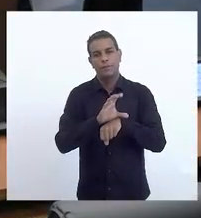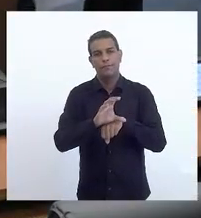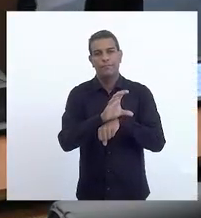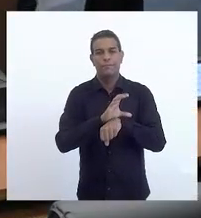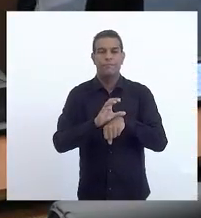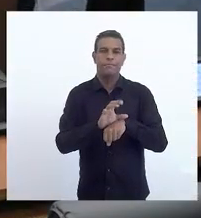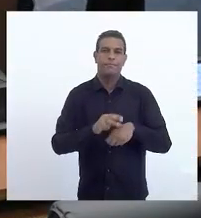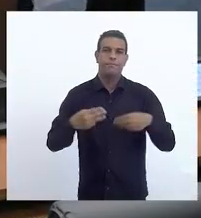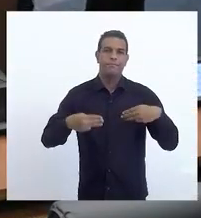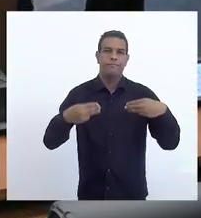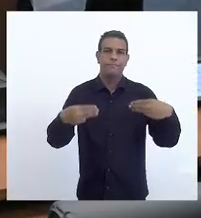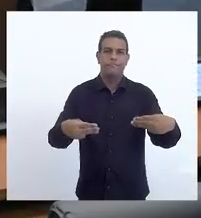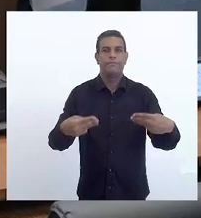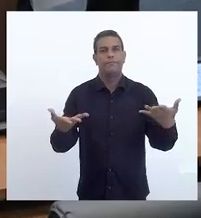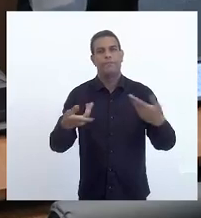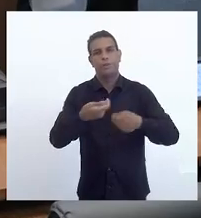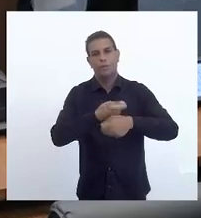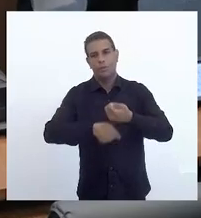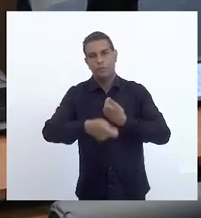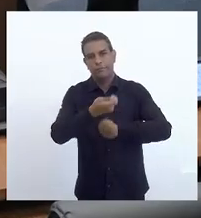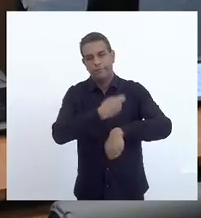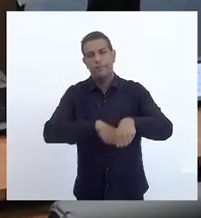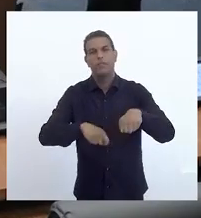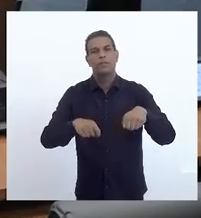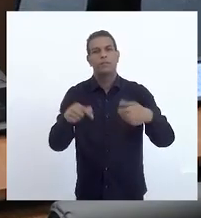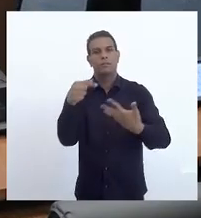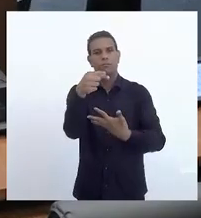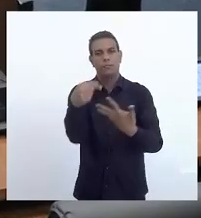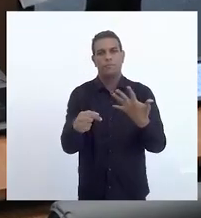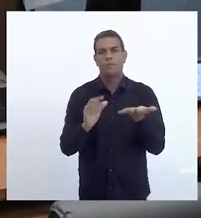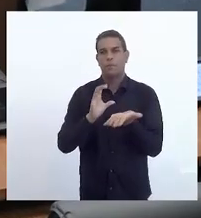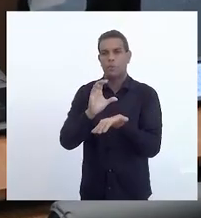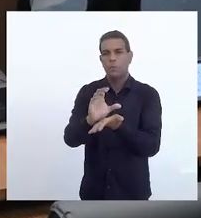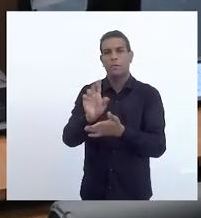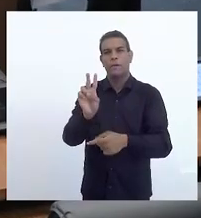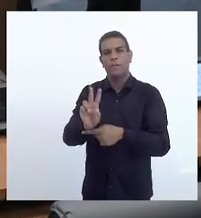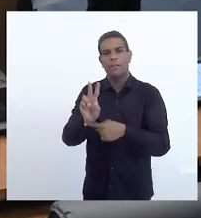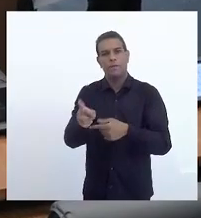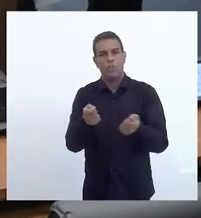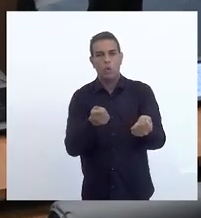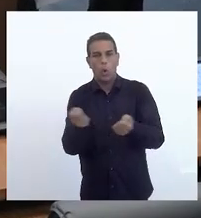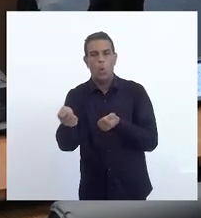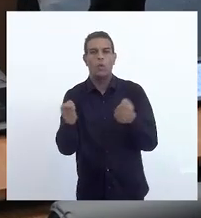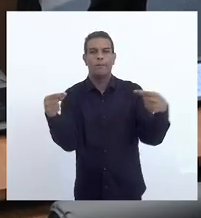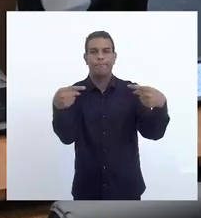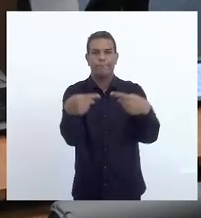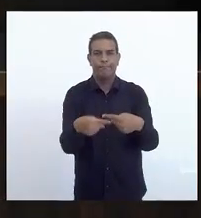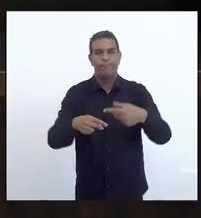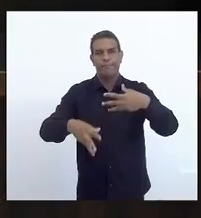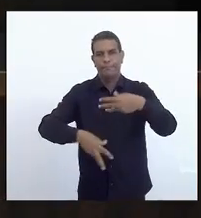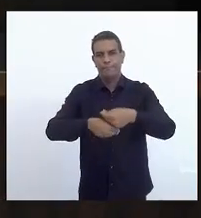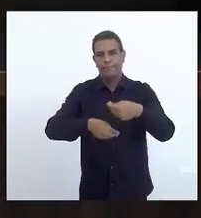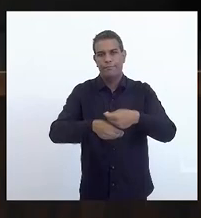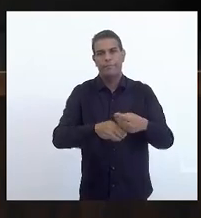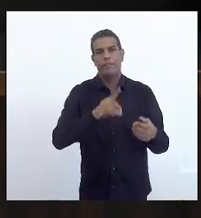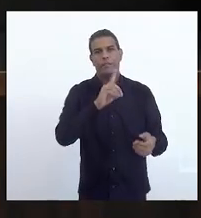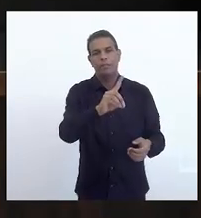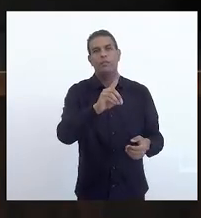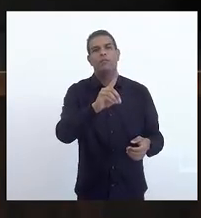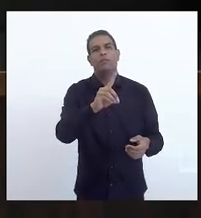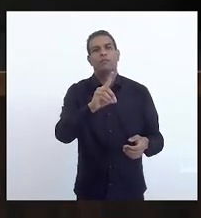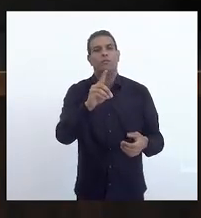de Defesa do Meio Ambiente, de Economia, Indústria e Comércio, de Orçamento, Finanças, Fiscalização Financeira e Controle, as emendas de